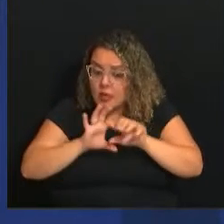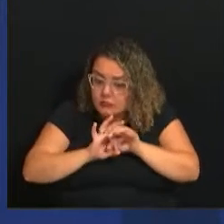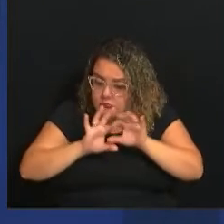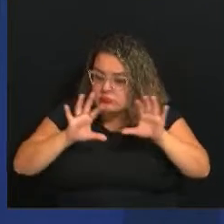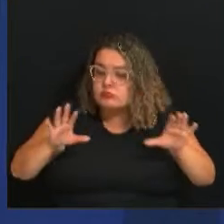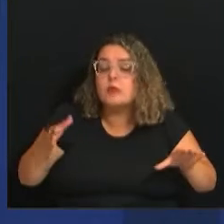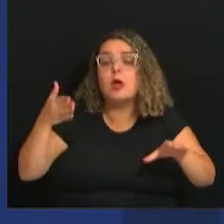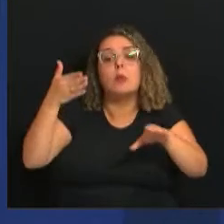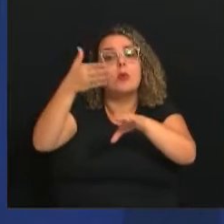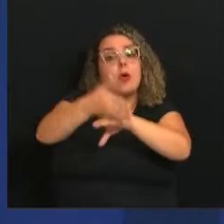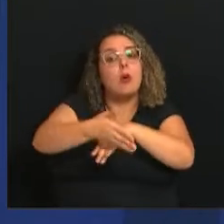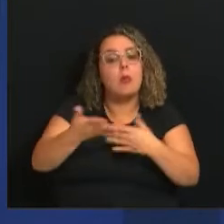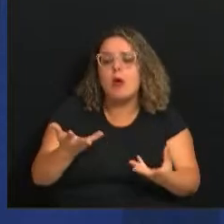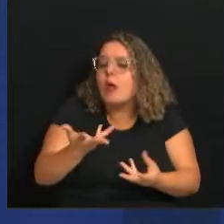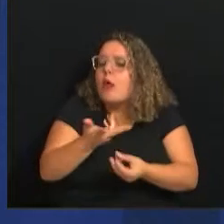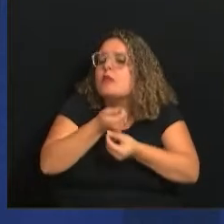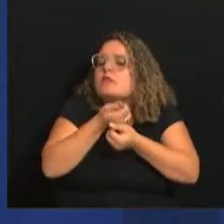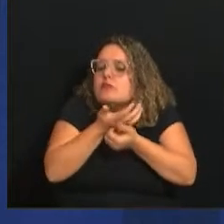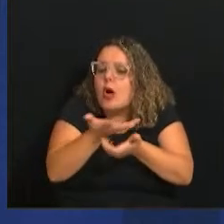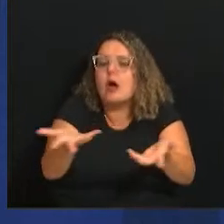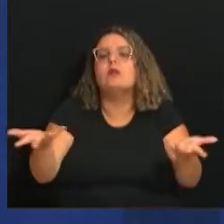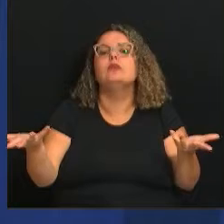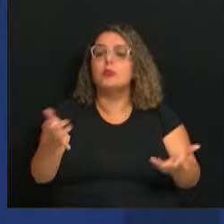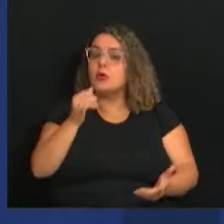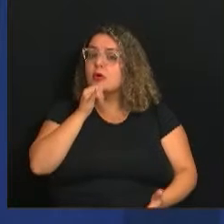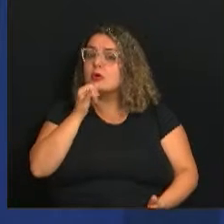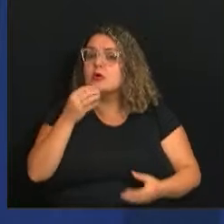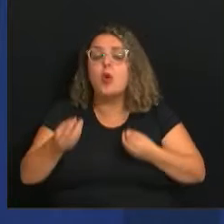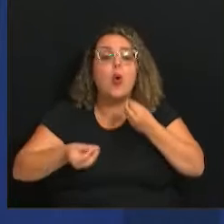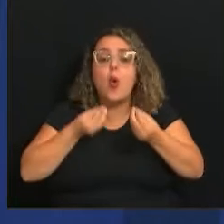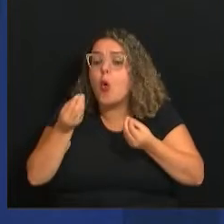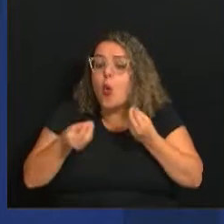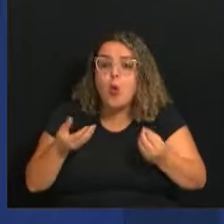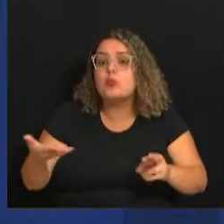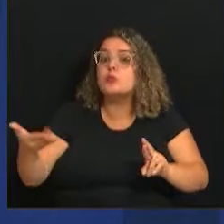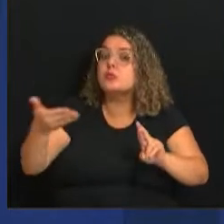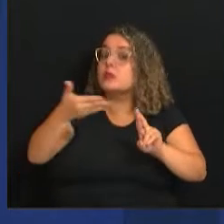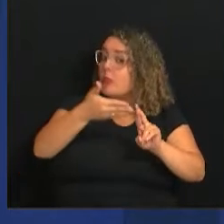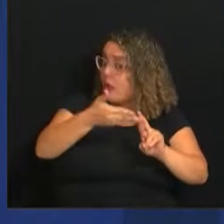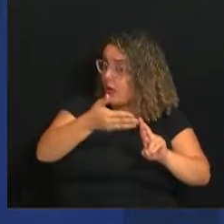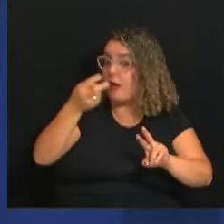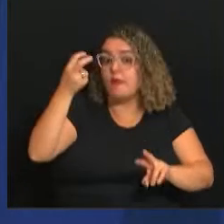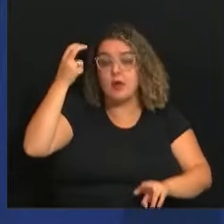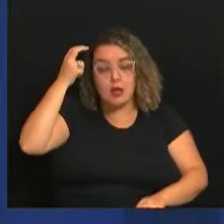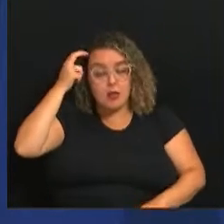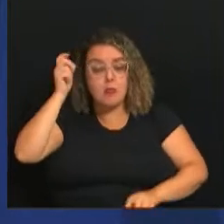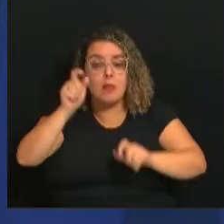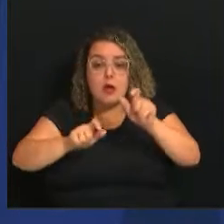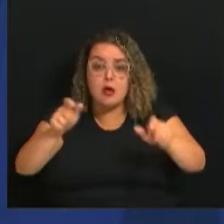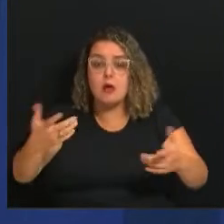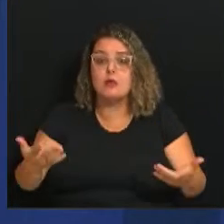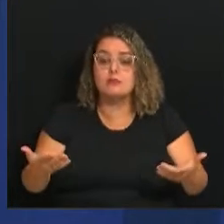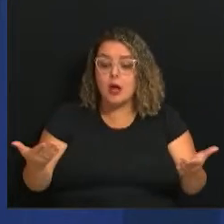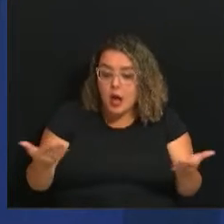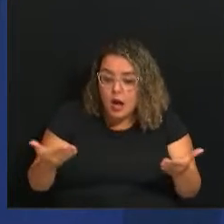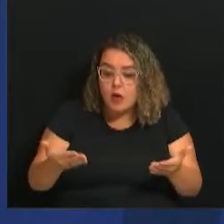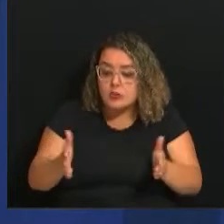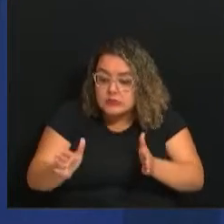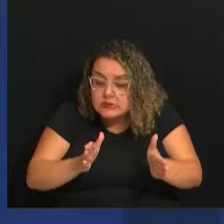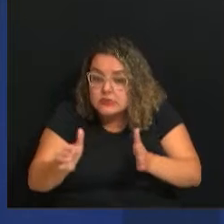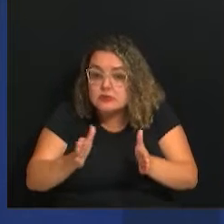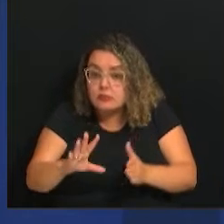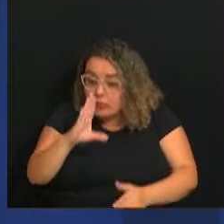Brasil. Então a gente fala muito de negritude, mas a branquitude brasileira também precisa consultar seus DNA para a gente poder se localizar